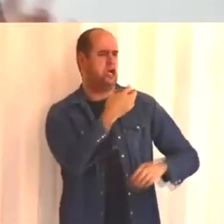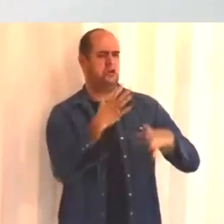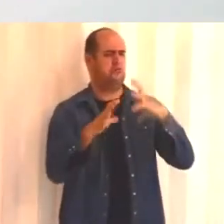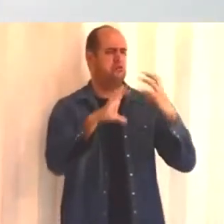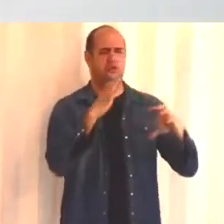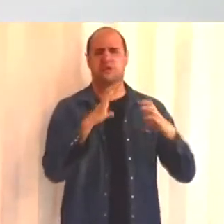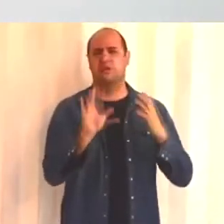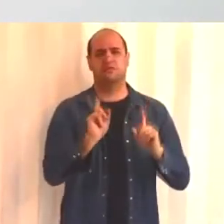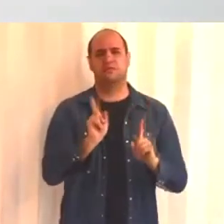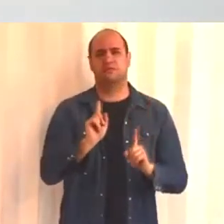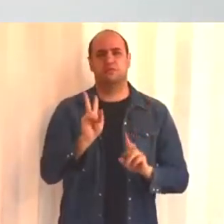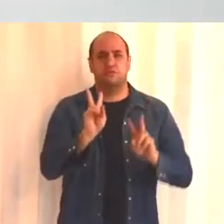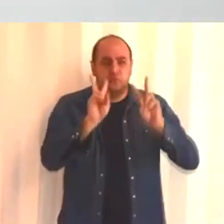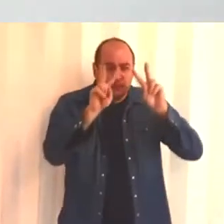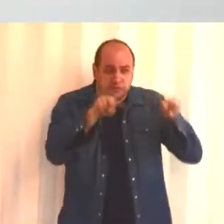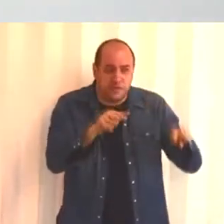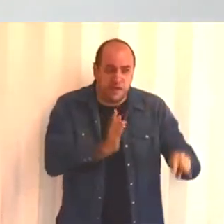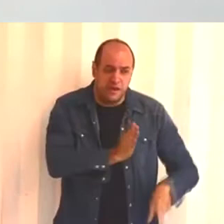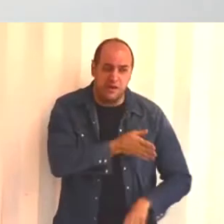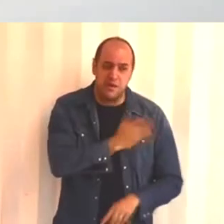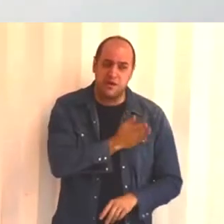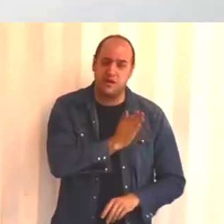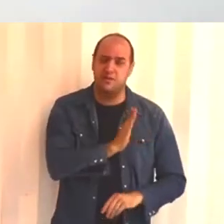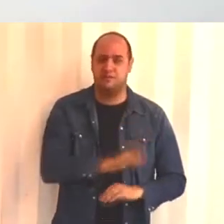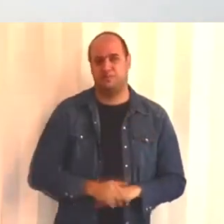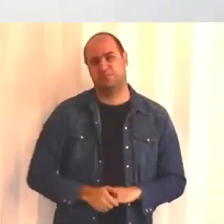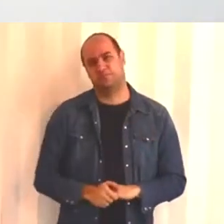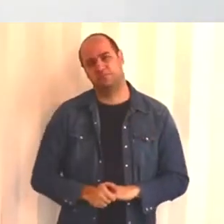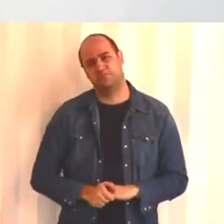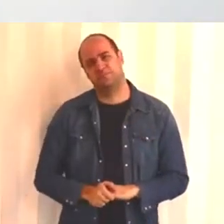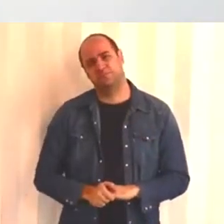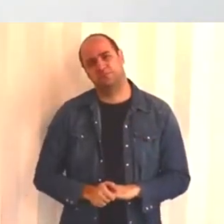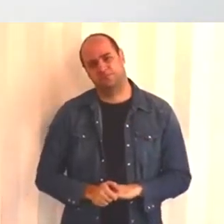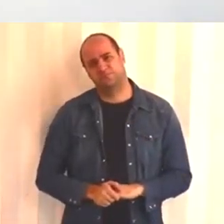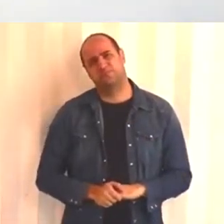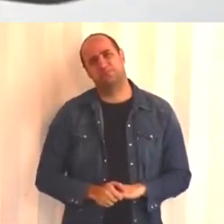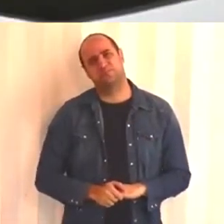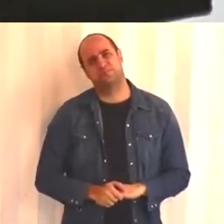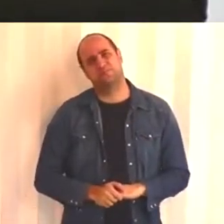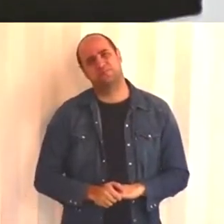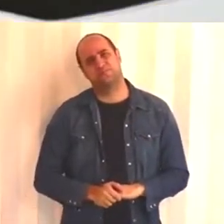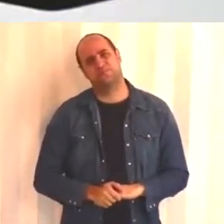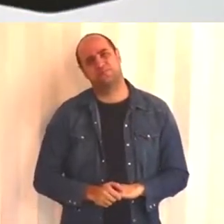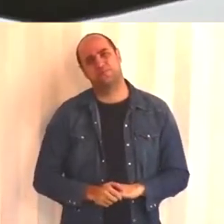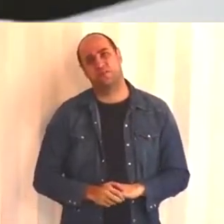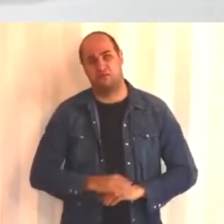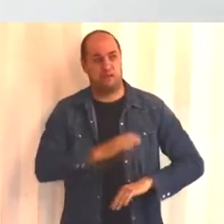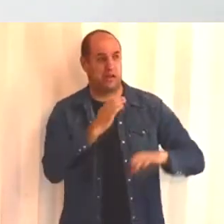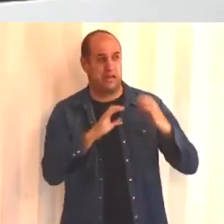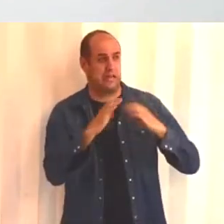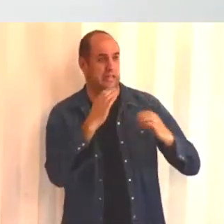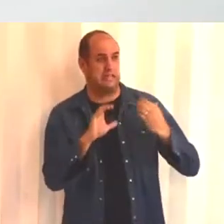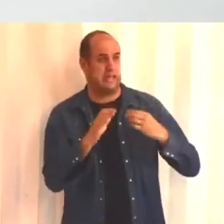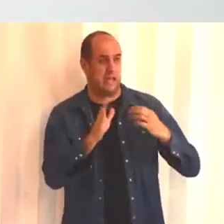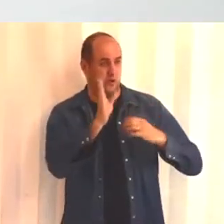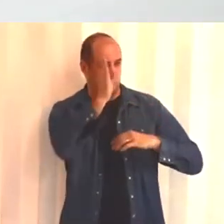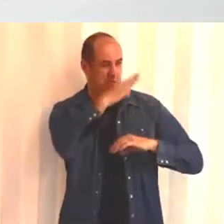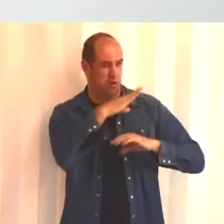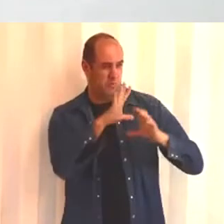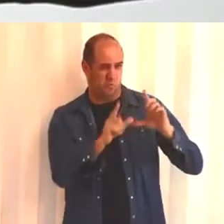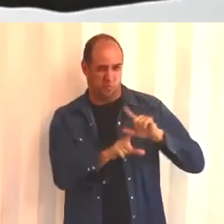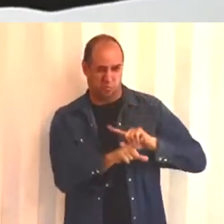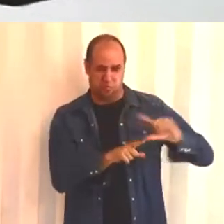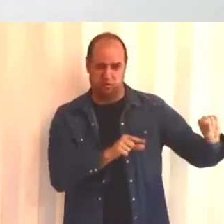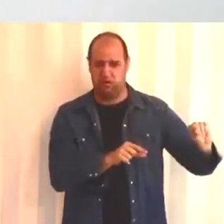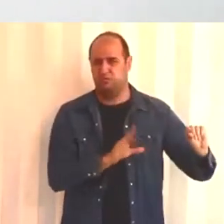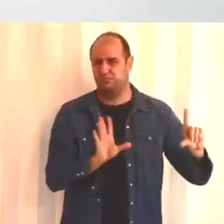afinado ou desafinado, Ele está olhando o seu coração. Nem por causa do quem canta seus males espanta. Eu concordo até com